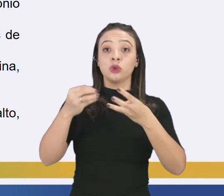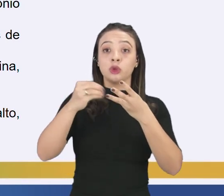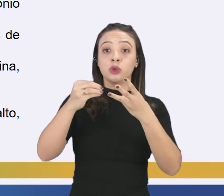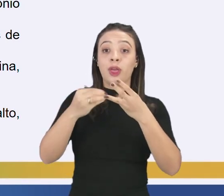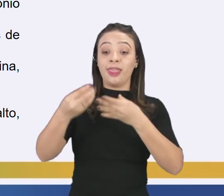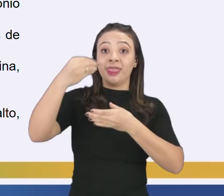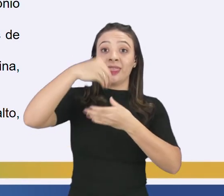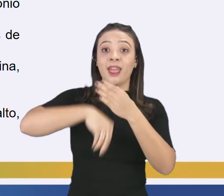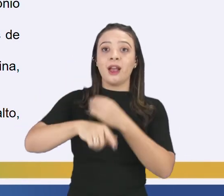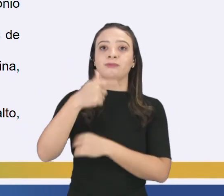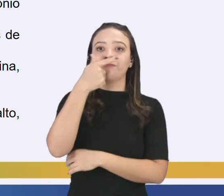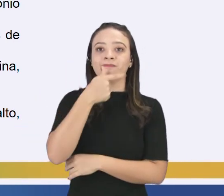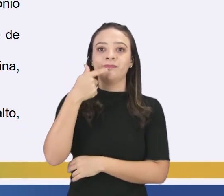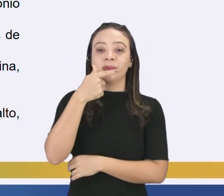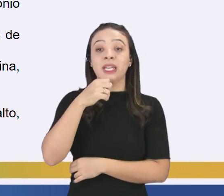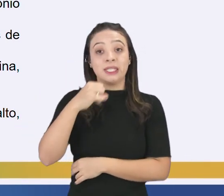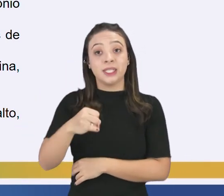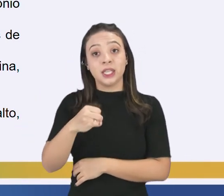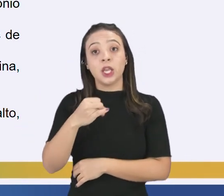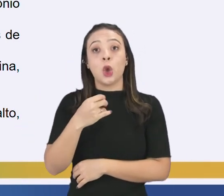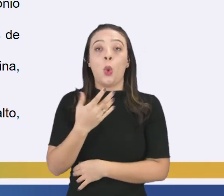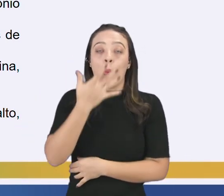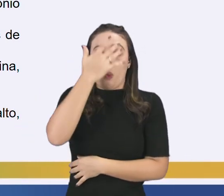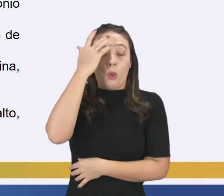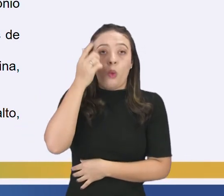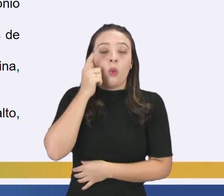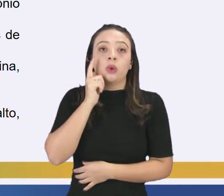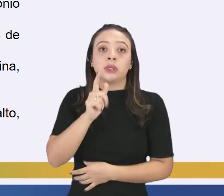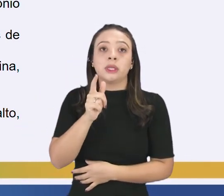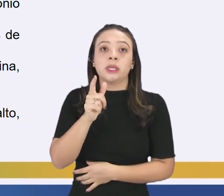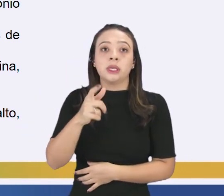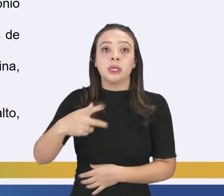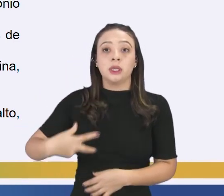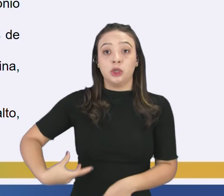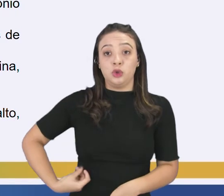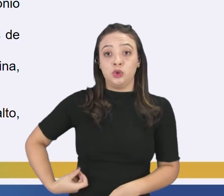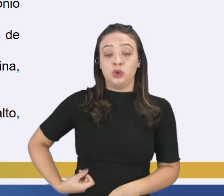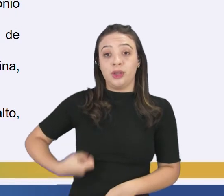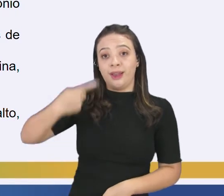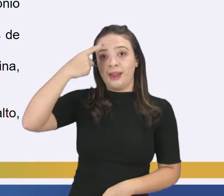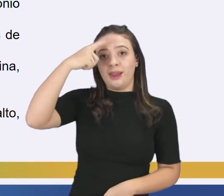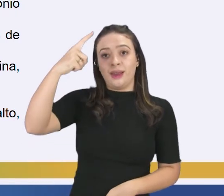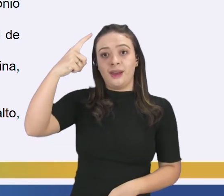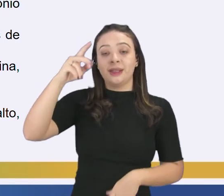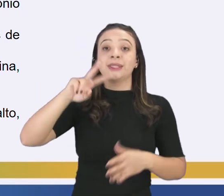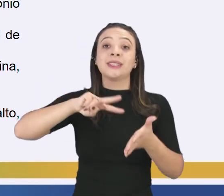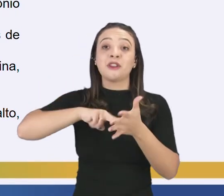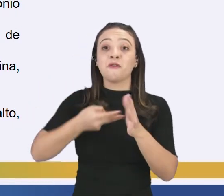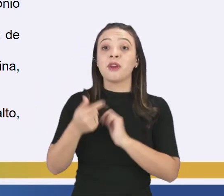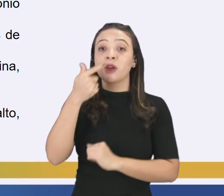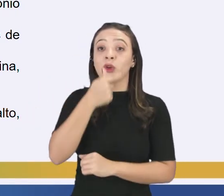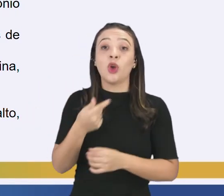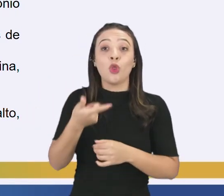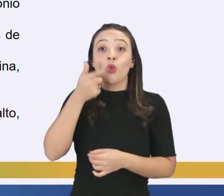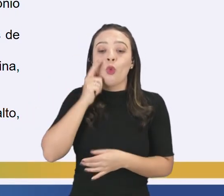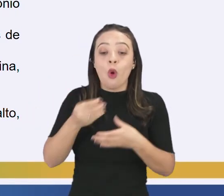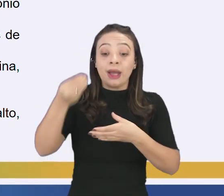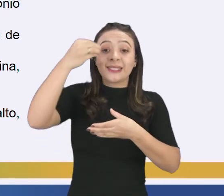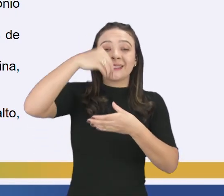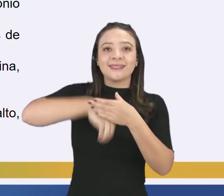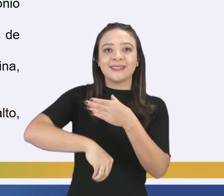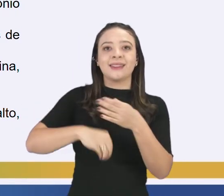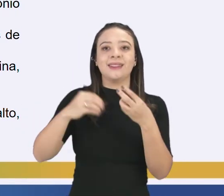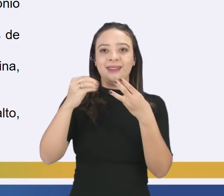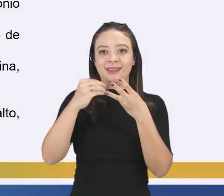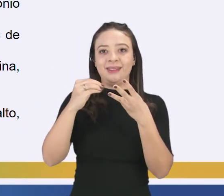pessoa produz pouca insulina ou se a ação está diminuída, dificilmente a glicose pode entrar na célula e ser consumida. Com